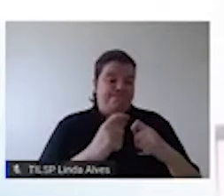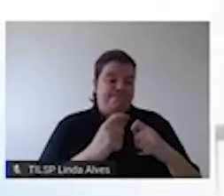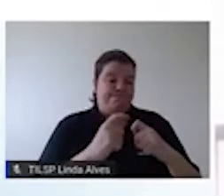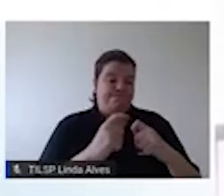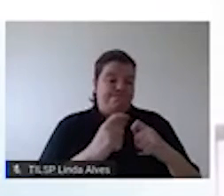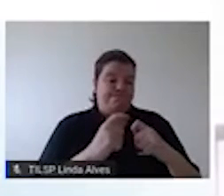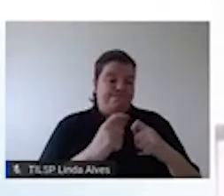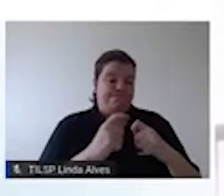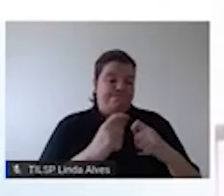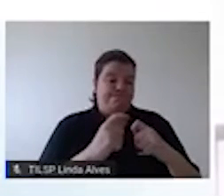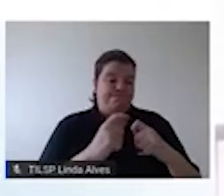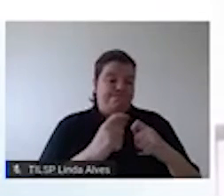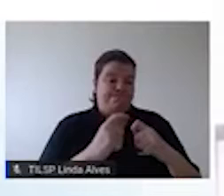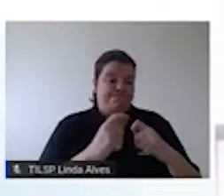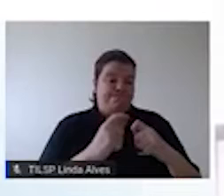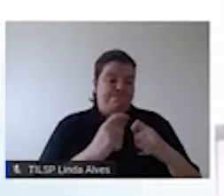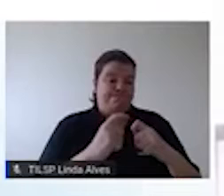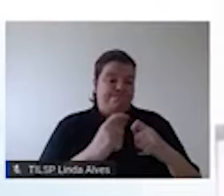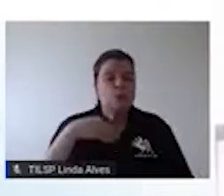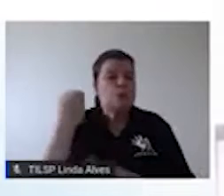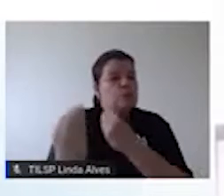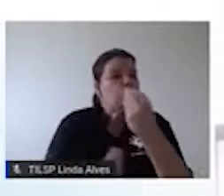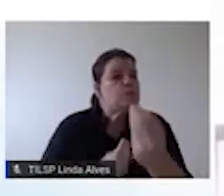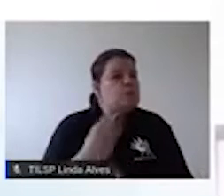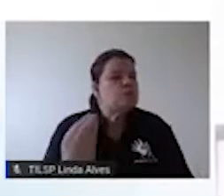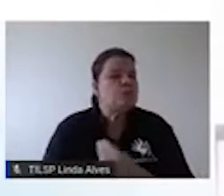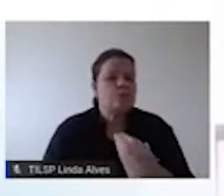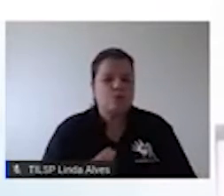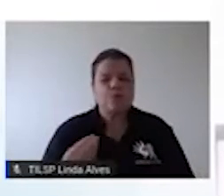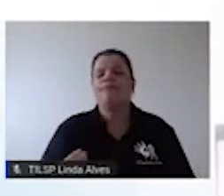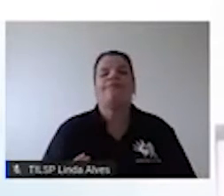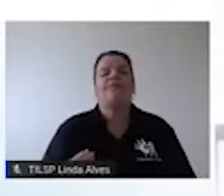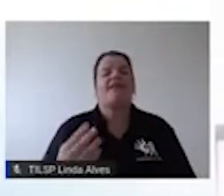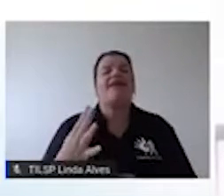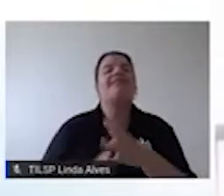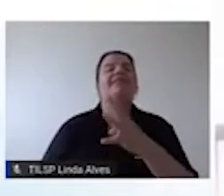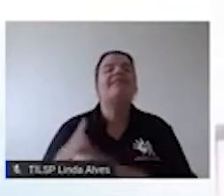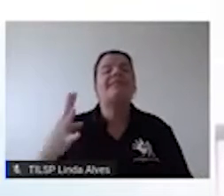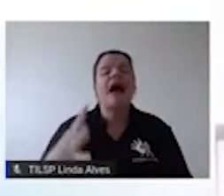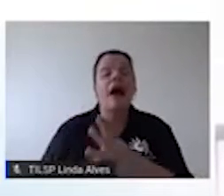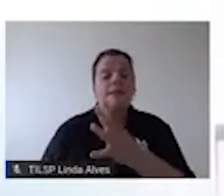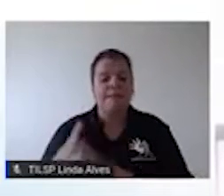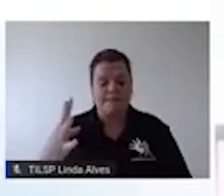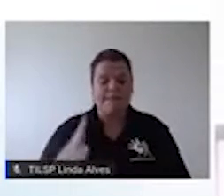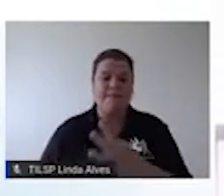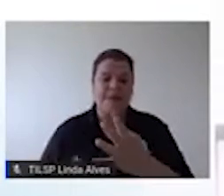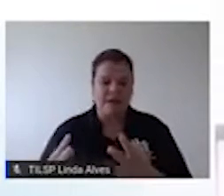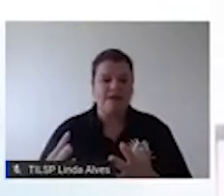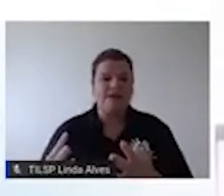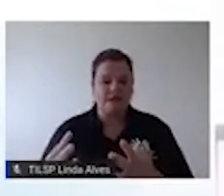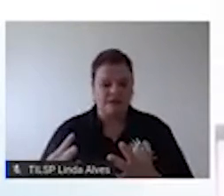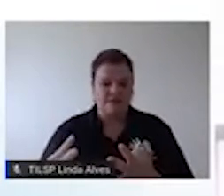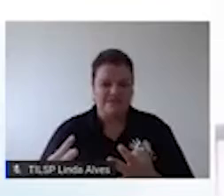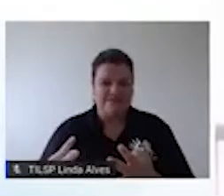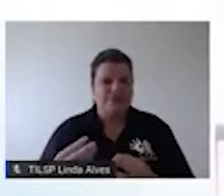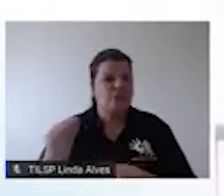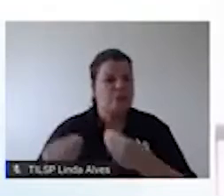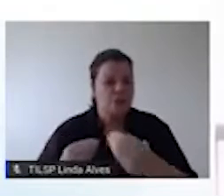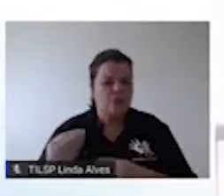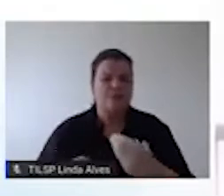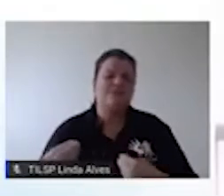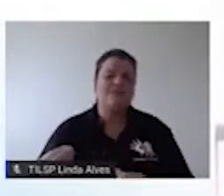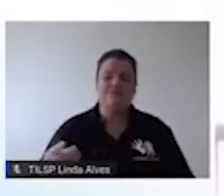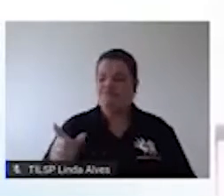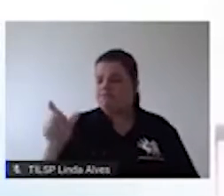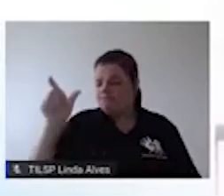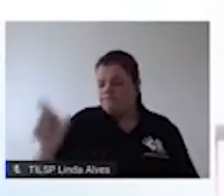impactada. Até que ponto ela atrapalha, né, falando aqui no Brasil, de que